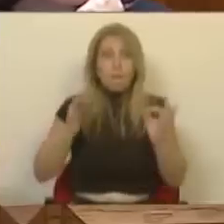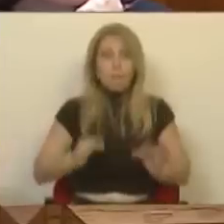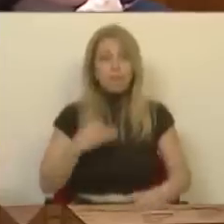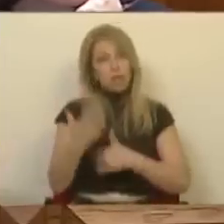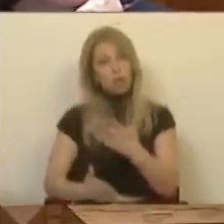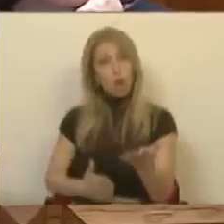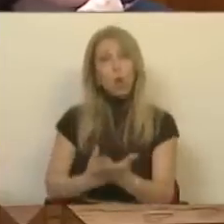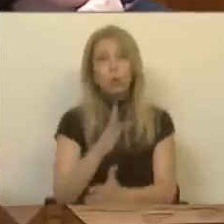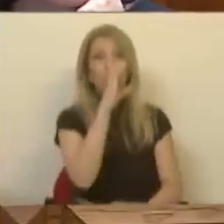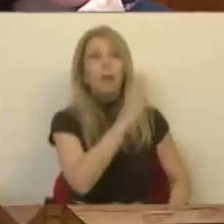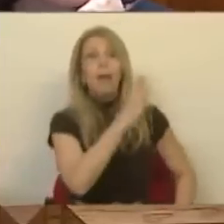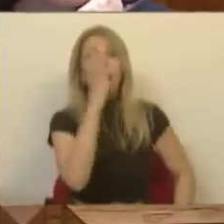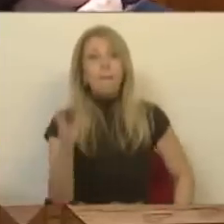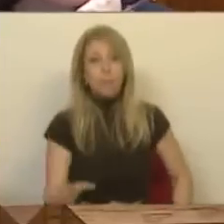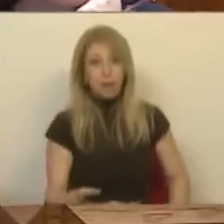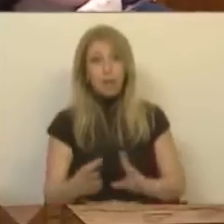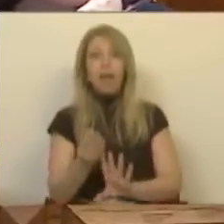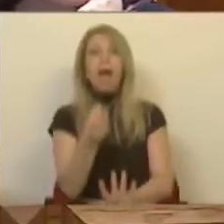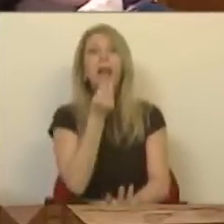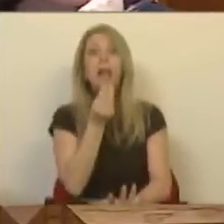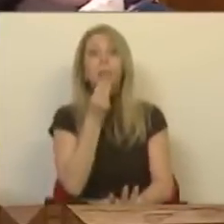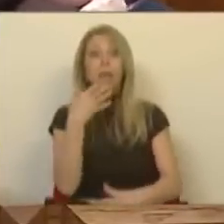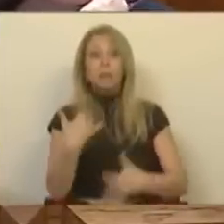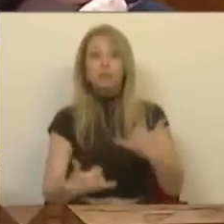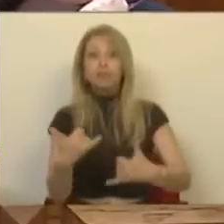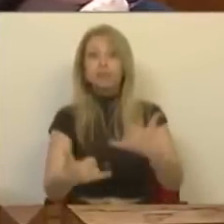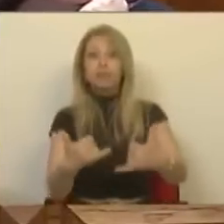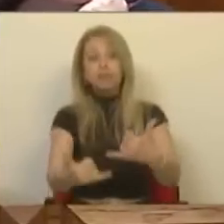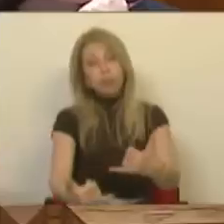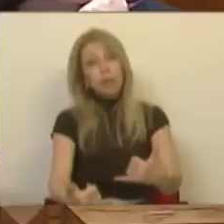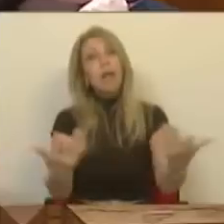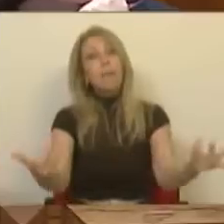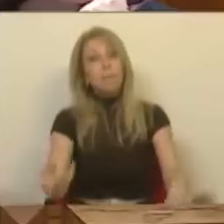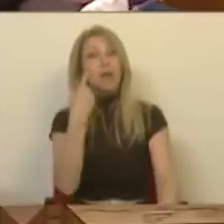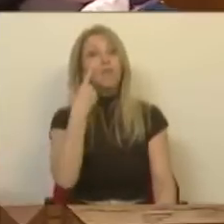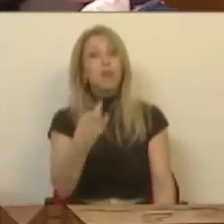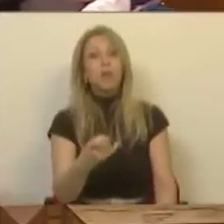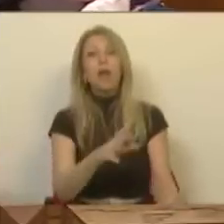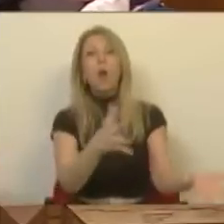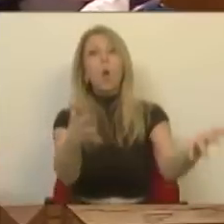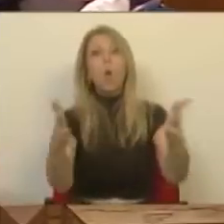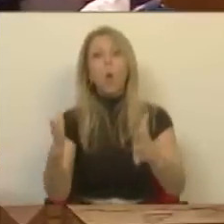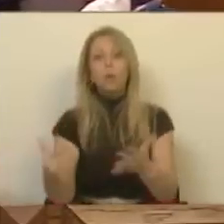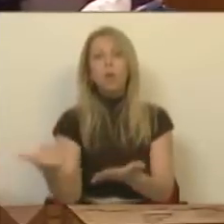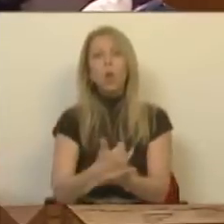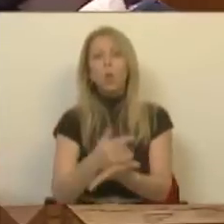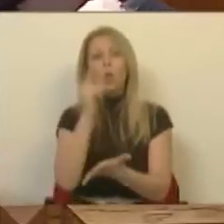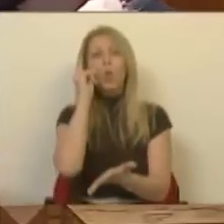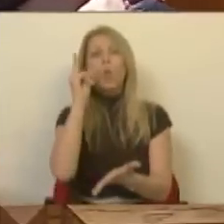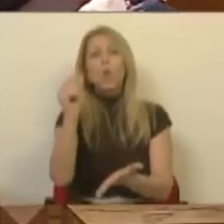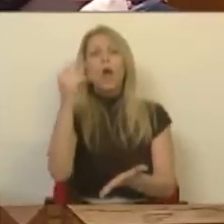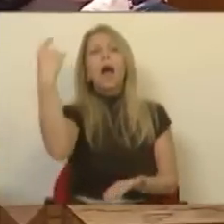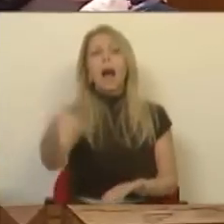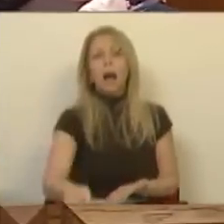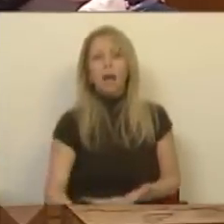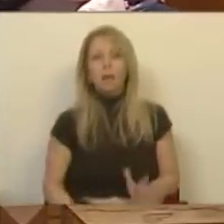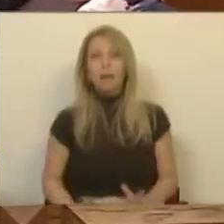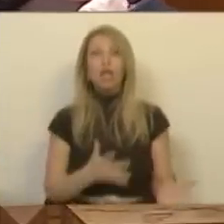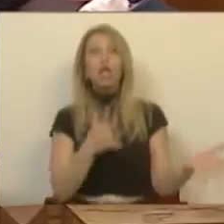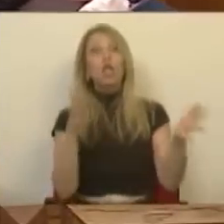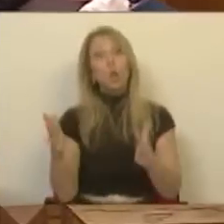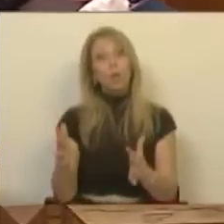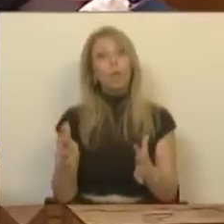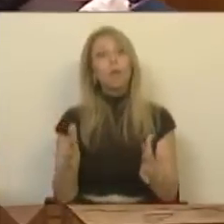num conjunto da fileira alimentar para verificar onde é que está efetivamente o lucivo e onde é que estão a verificar